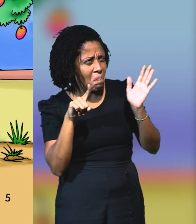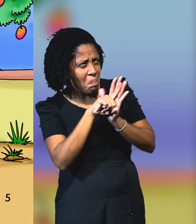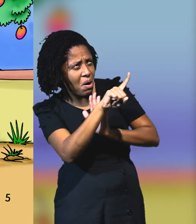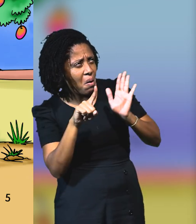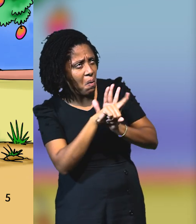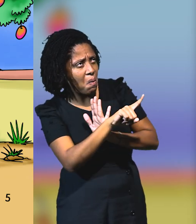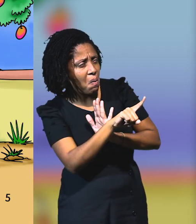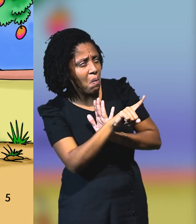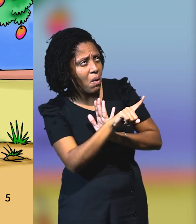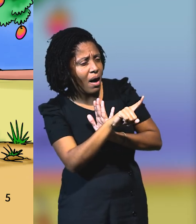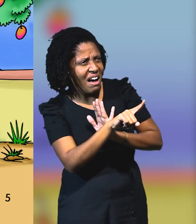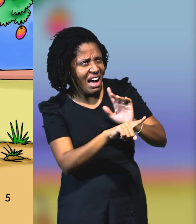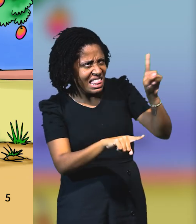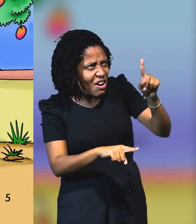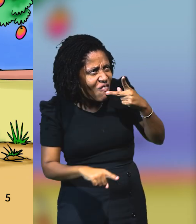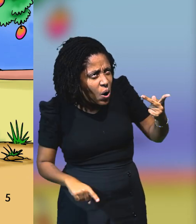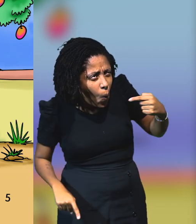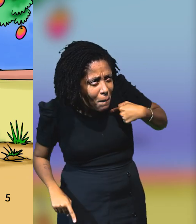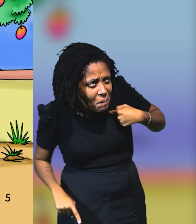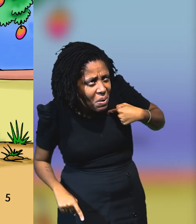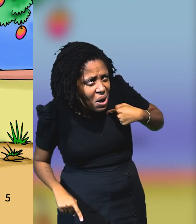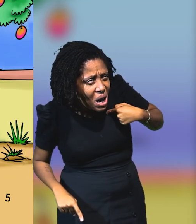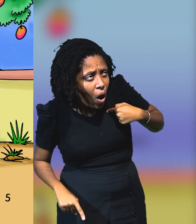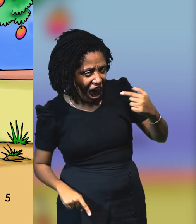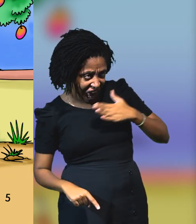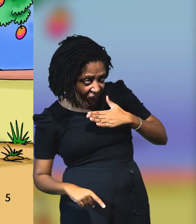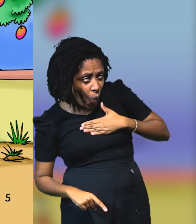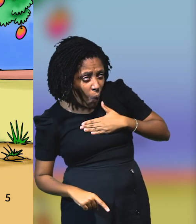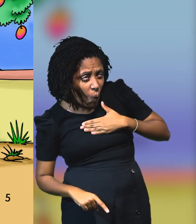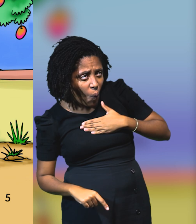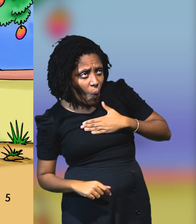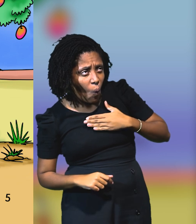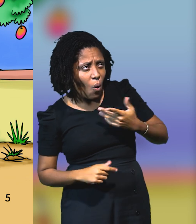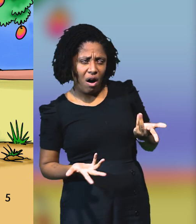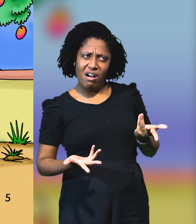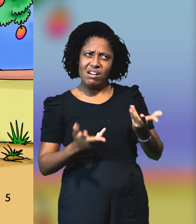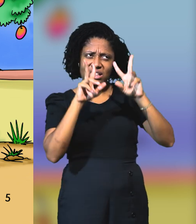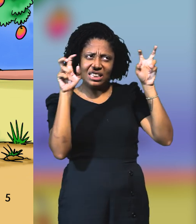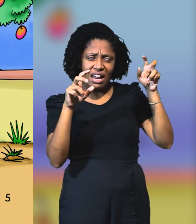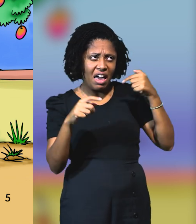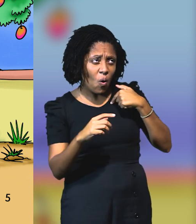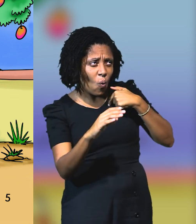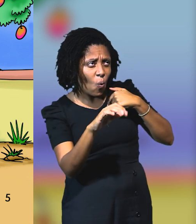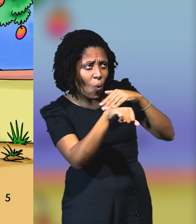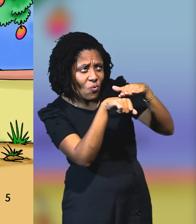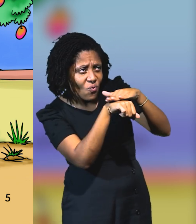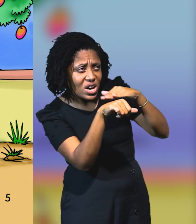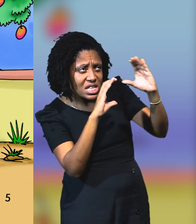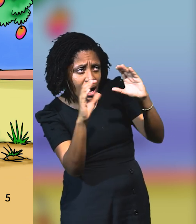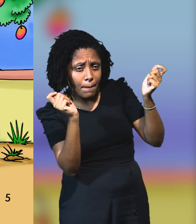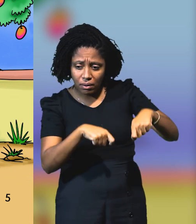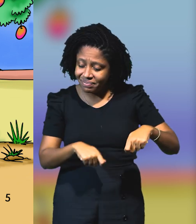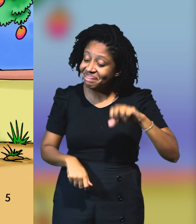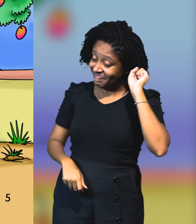perguntar. Tá falando comigo? Eu mesma? Será que posso mesmo conversar?